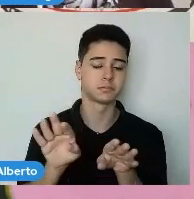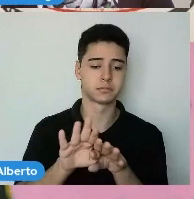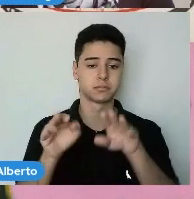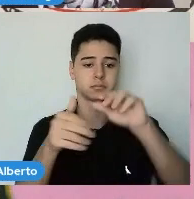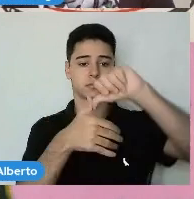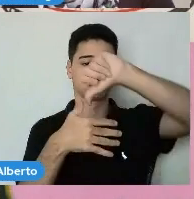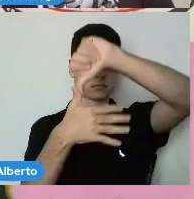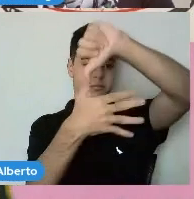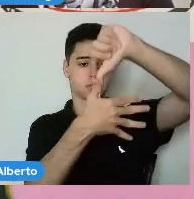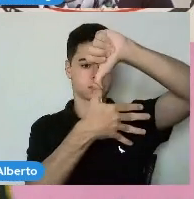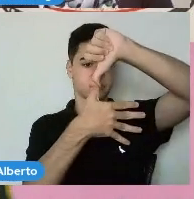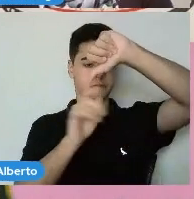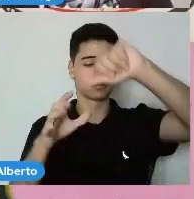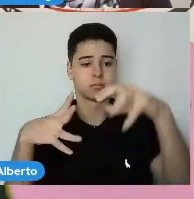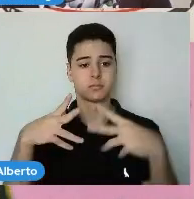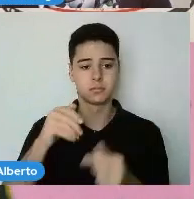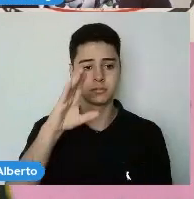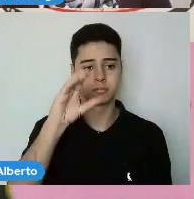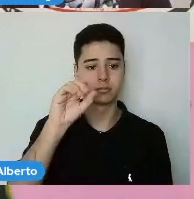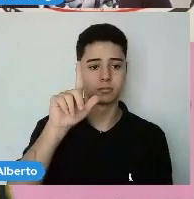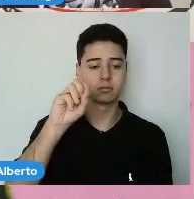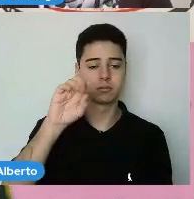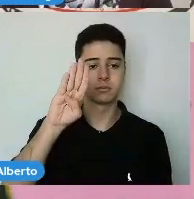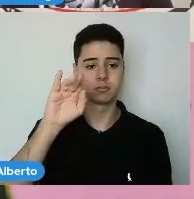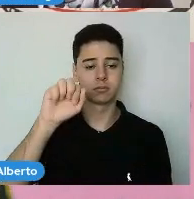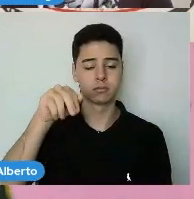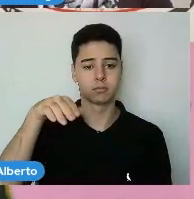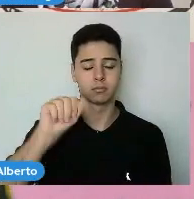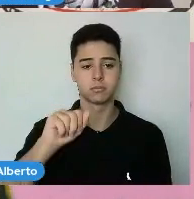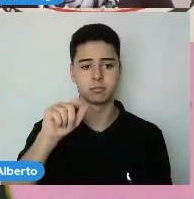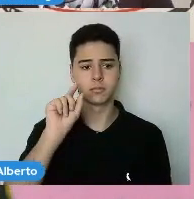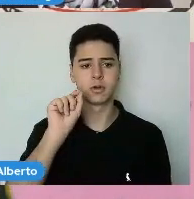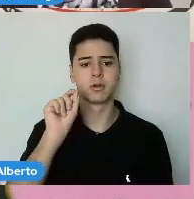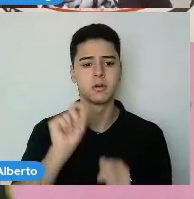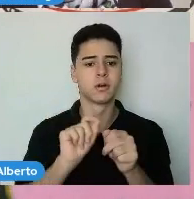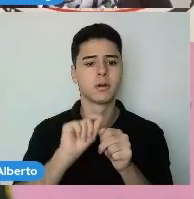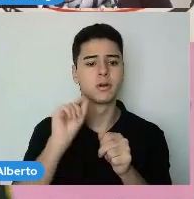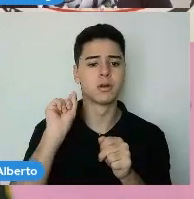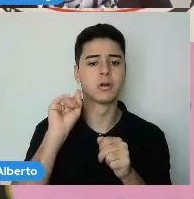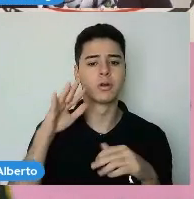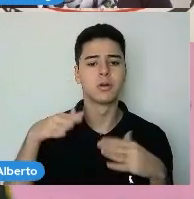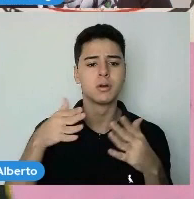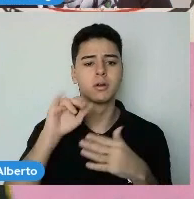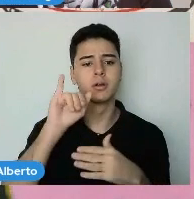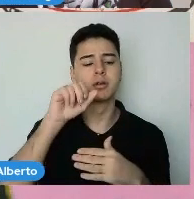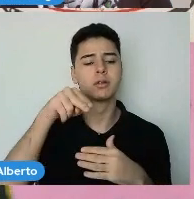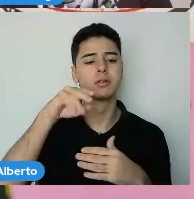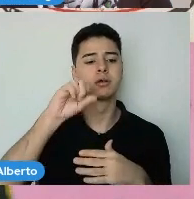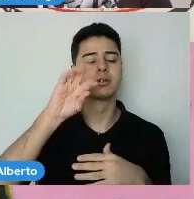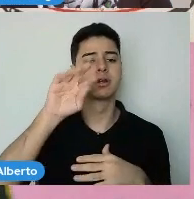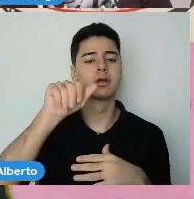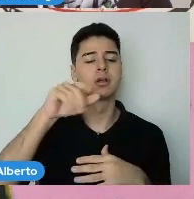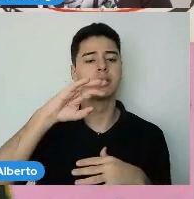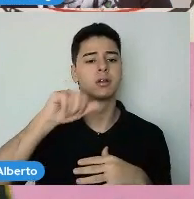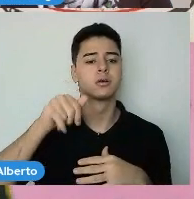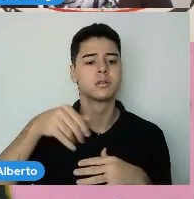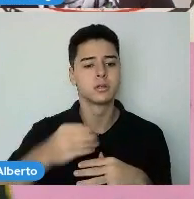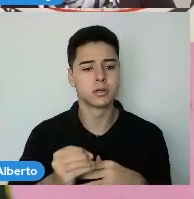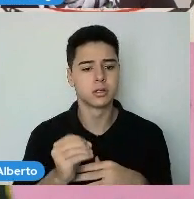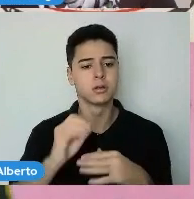latino-americana, ela é colombiana, ela atua na área de instalação e o seu trabalho já é